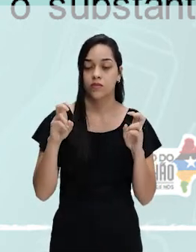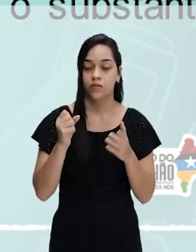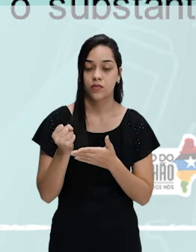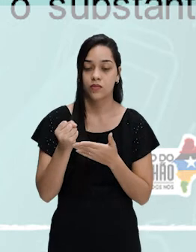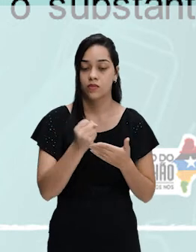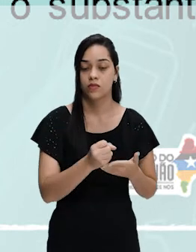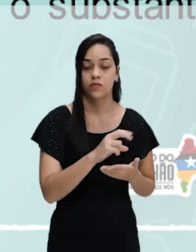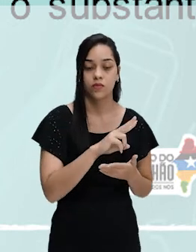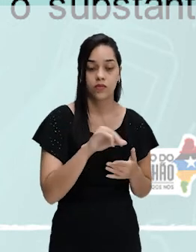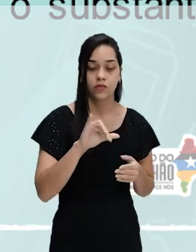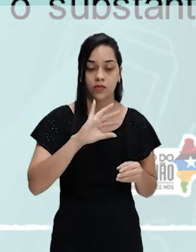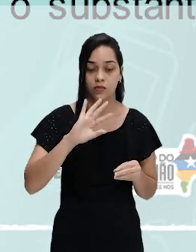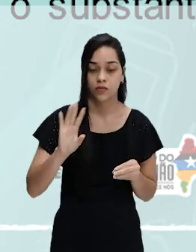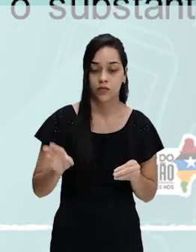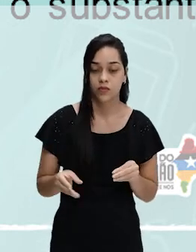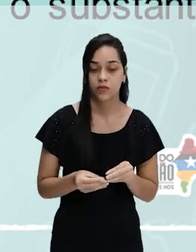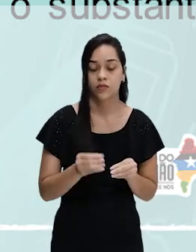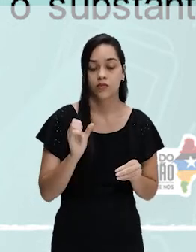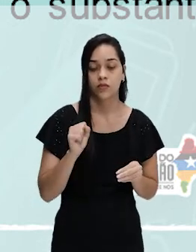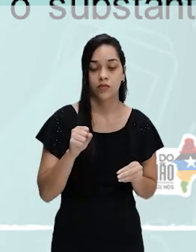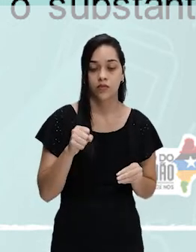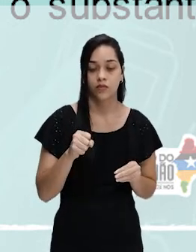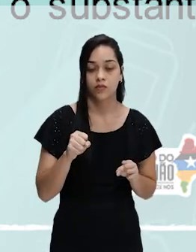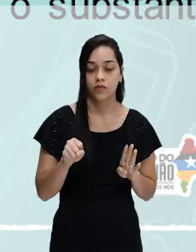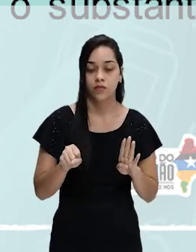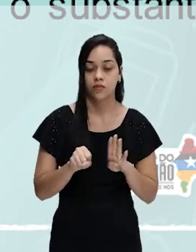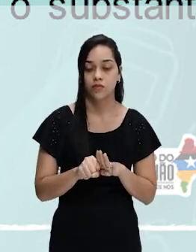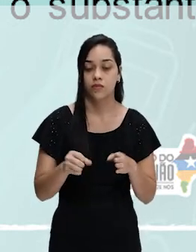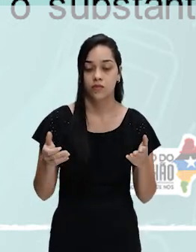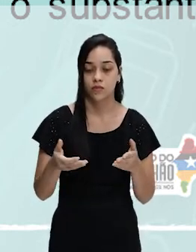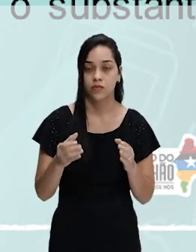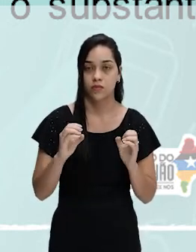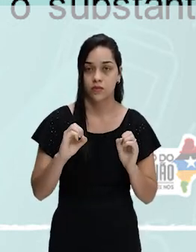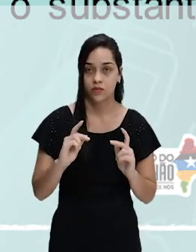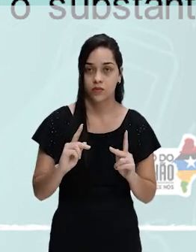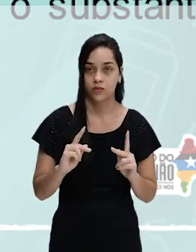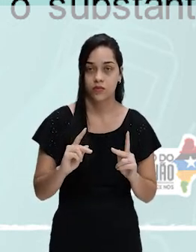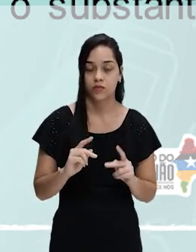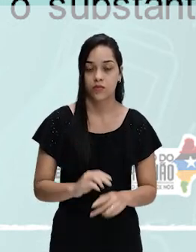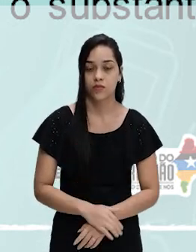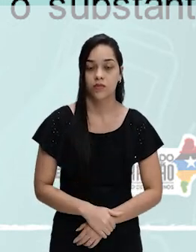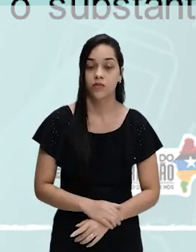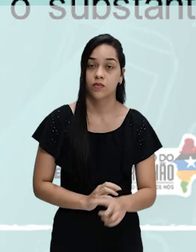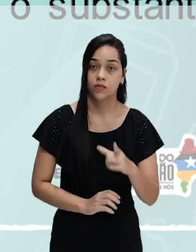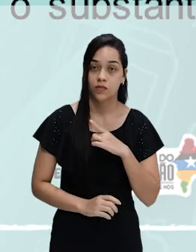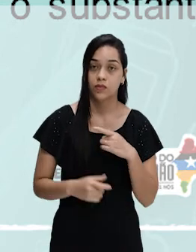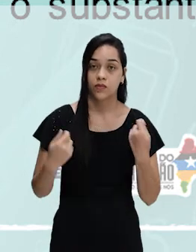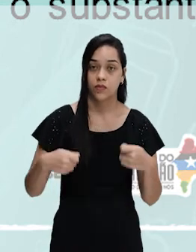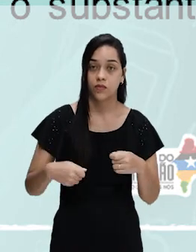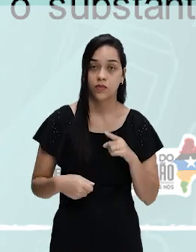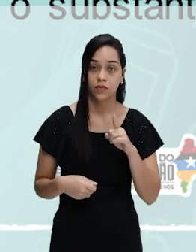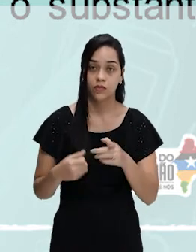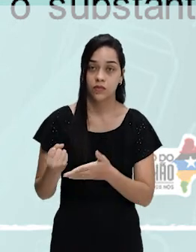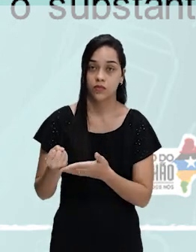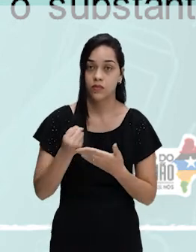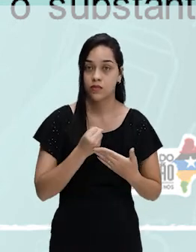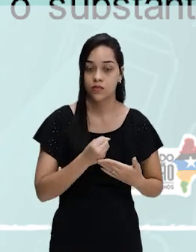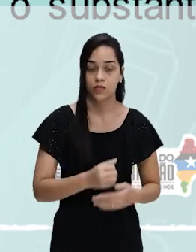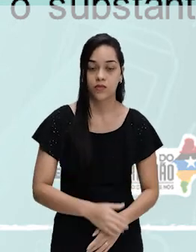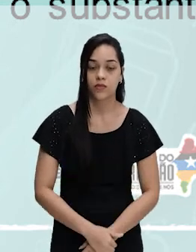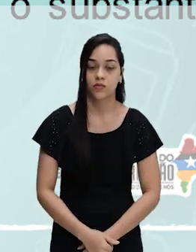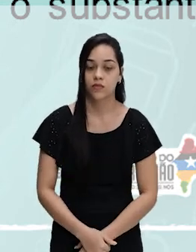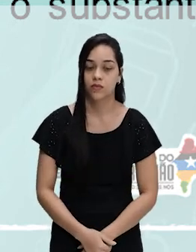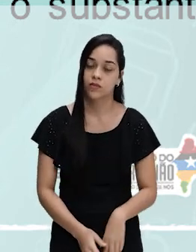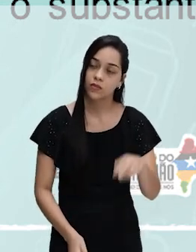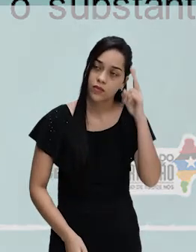vai completar o substantivo necessidade. Ó. Tenho necessidade de que você me apoiasse.